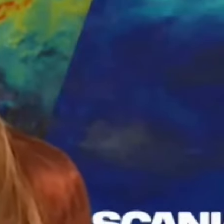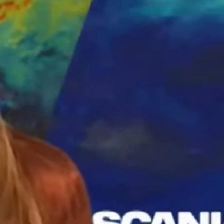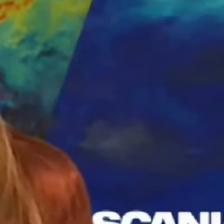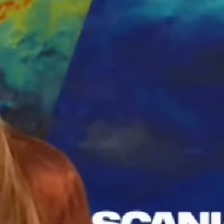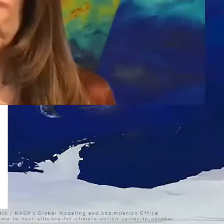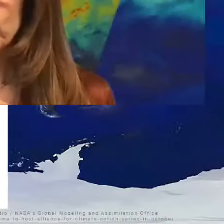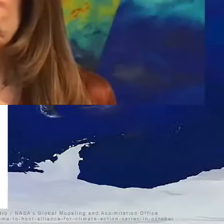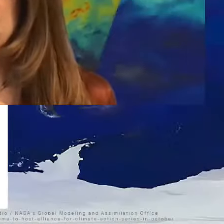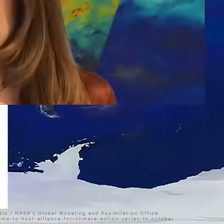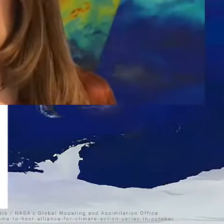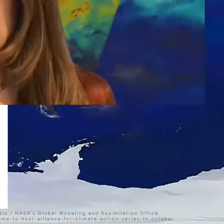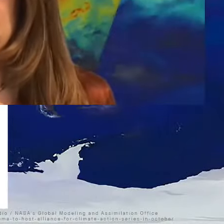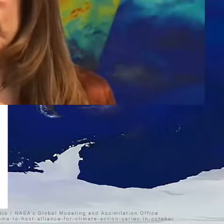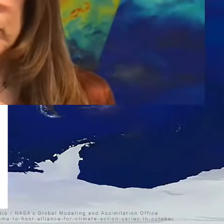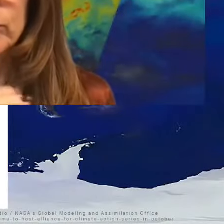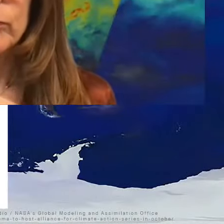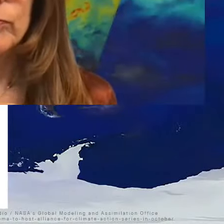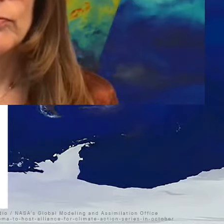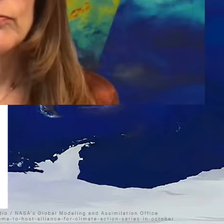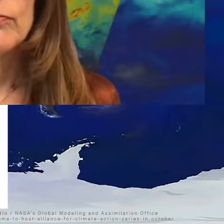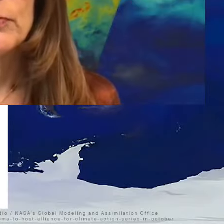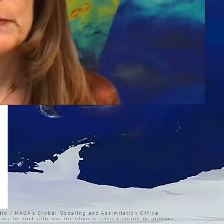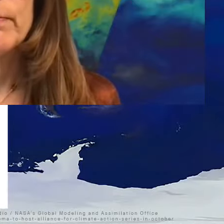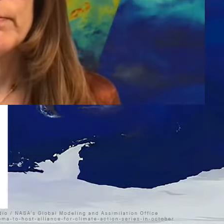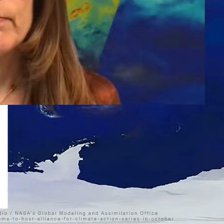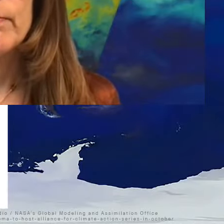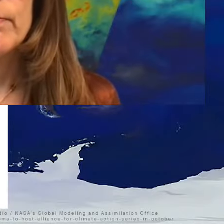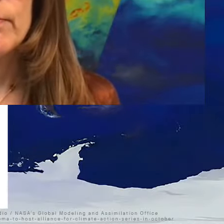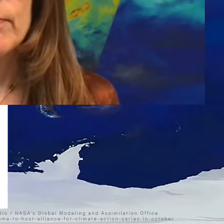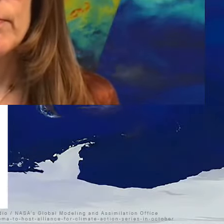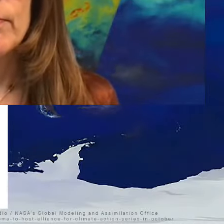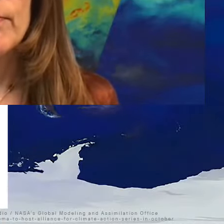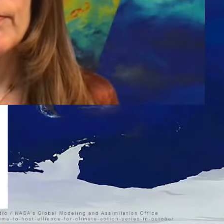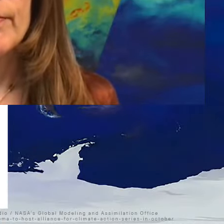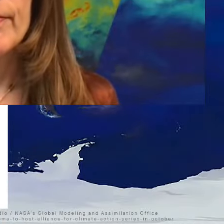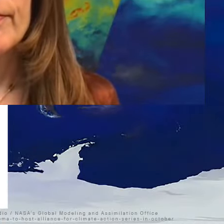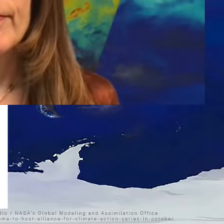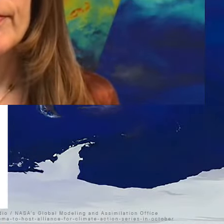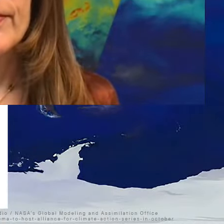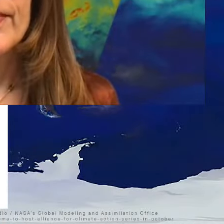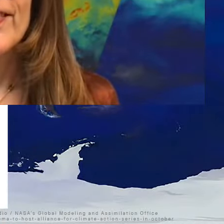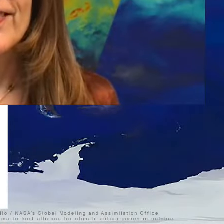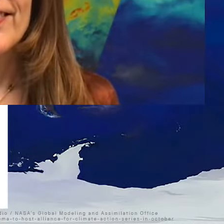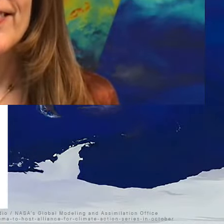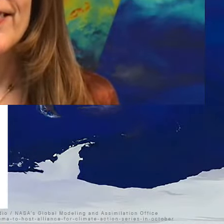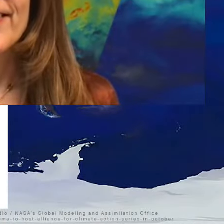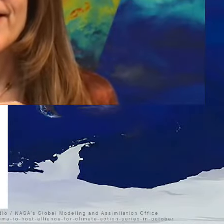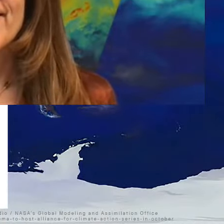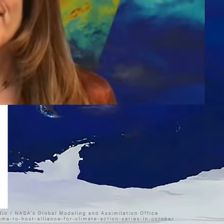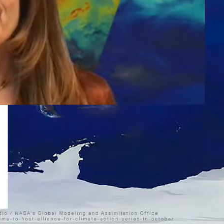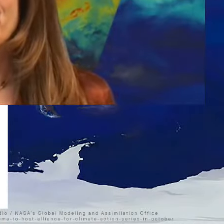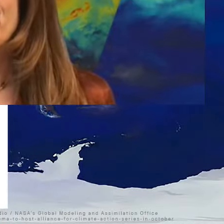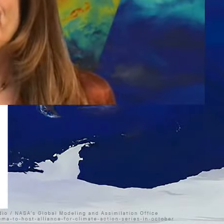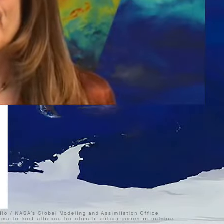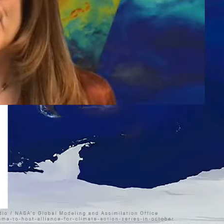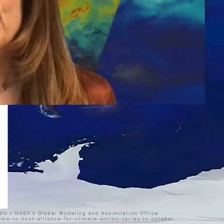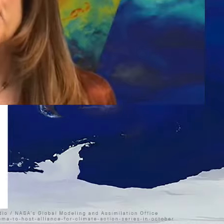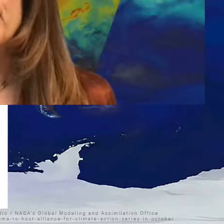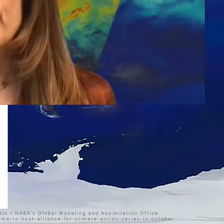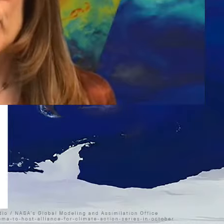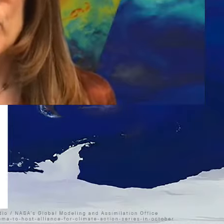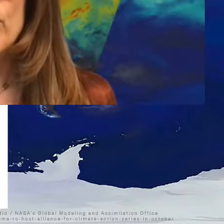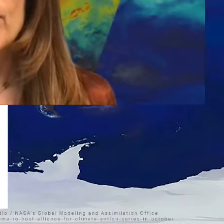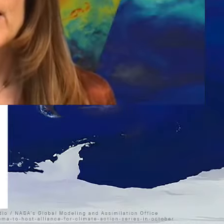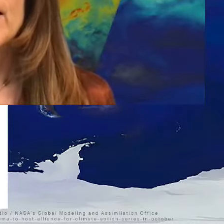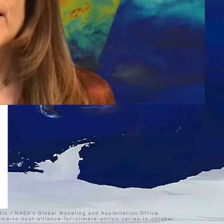ambiental também. Ah, obrigada por isso. Então, desde que você mencionou o impacto no seu livro, você também